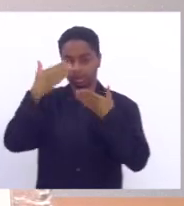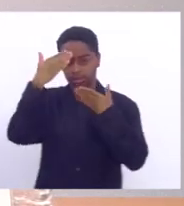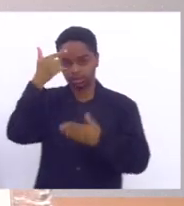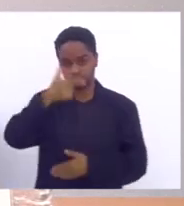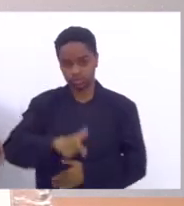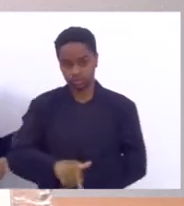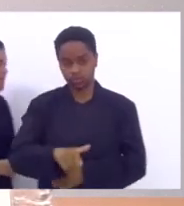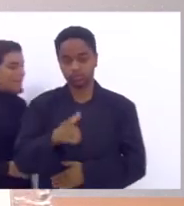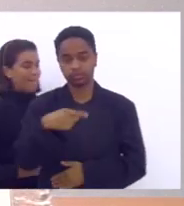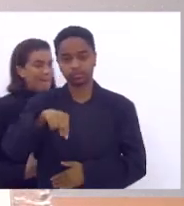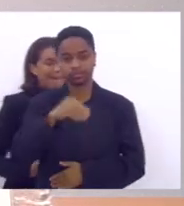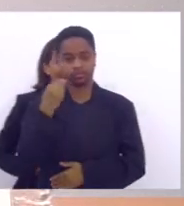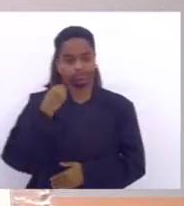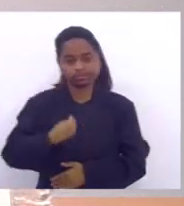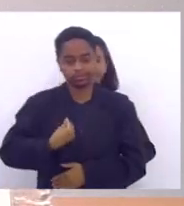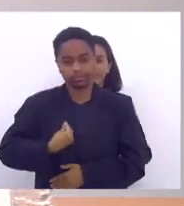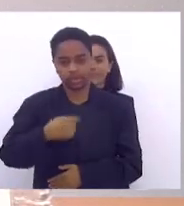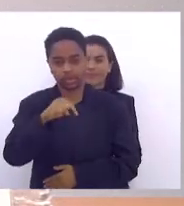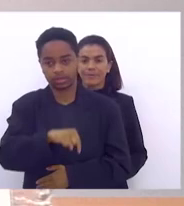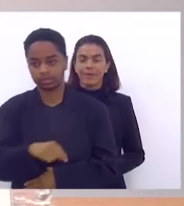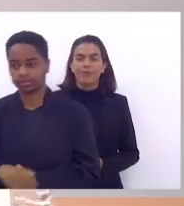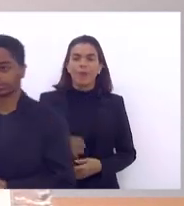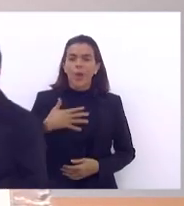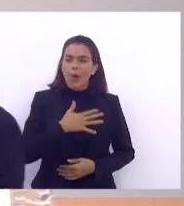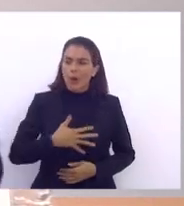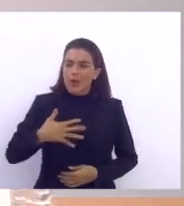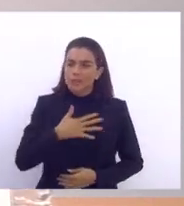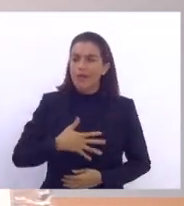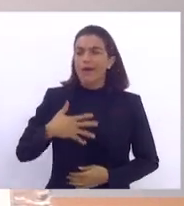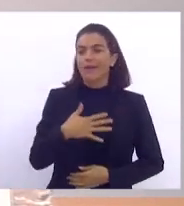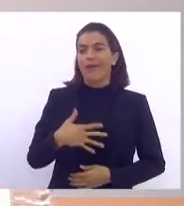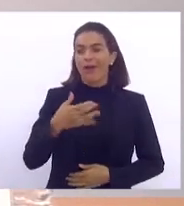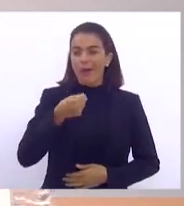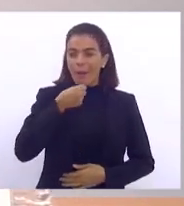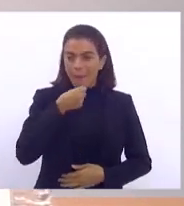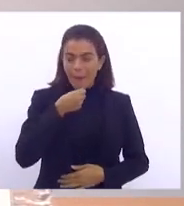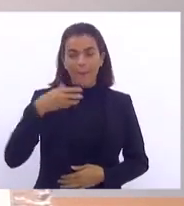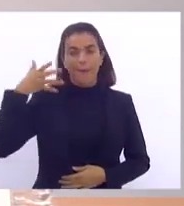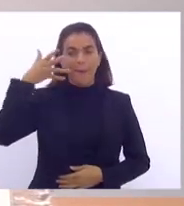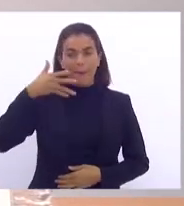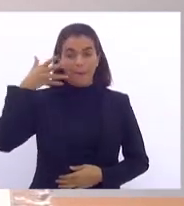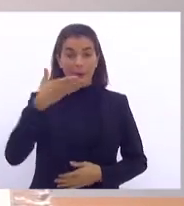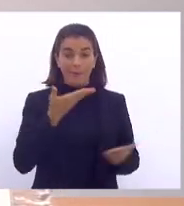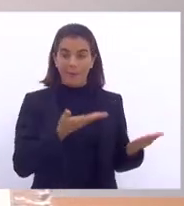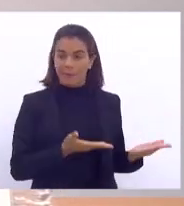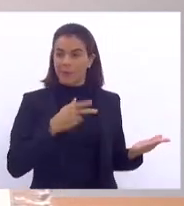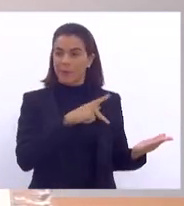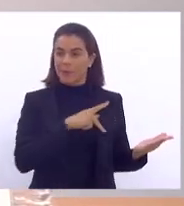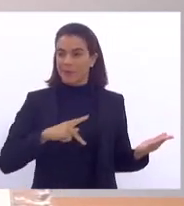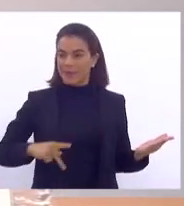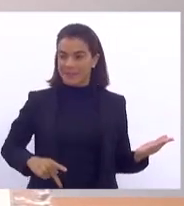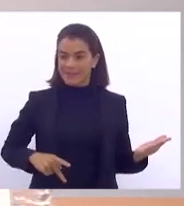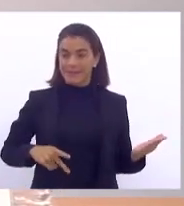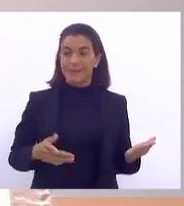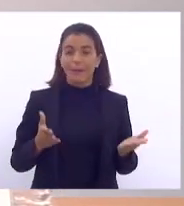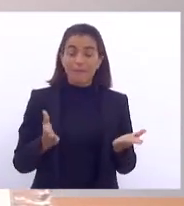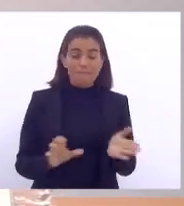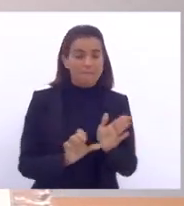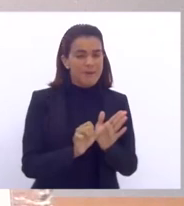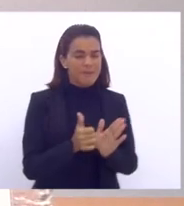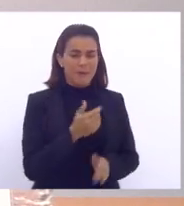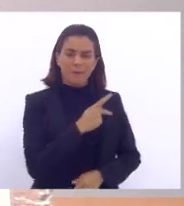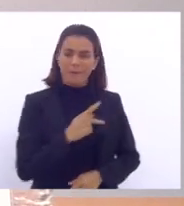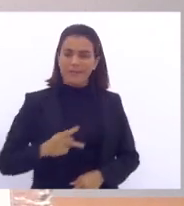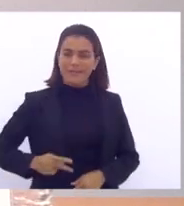vez a presença de todos eu gostaria de passar a palavra pro nosso Presidente e antes Presidente apenas